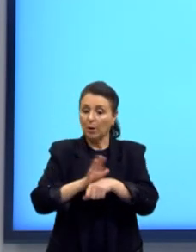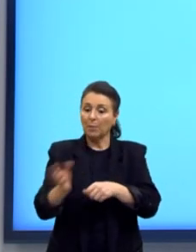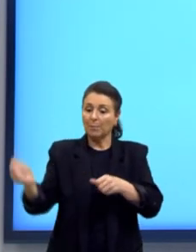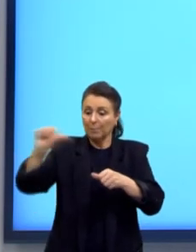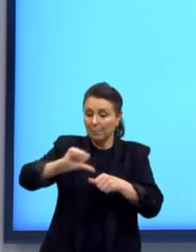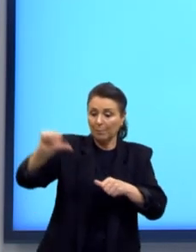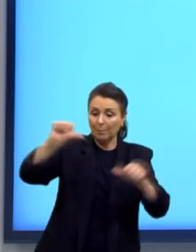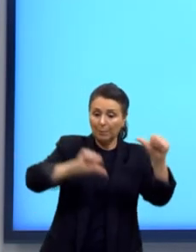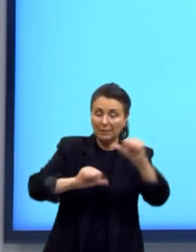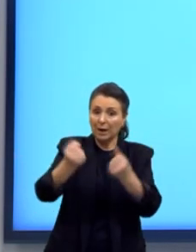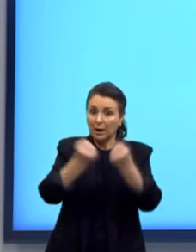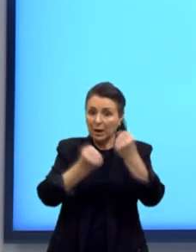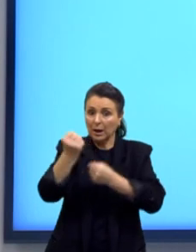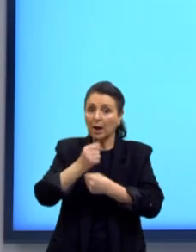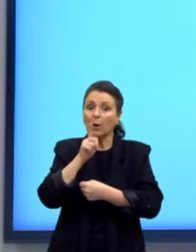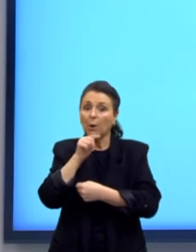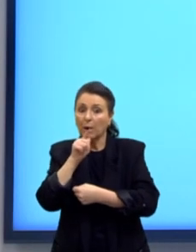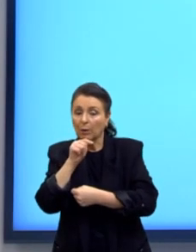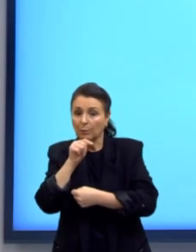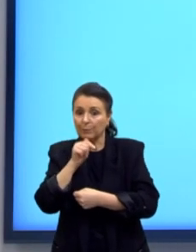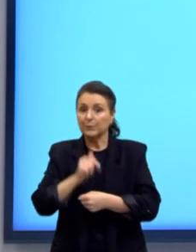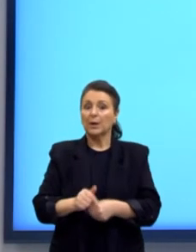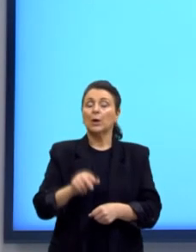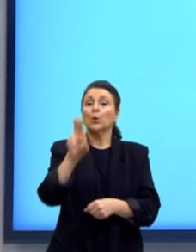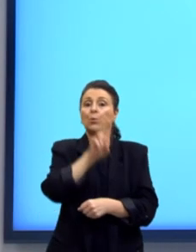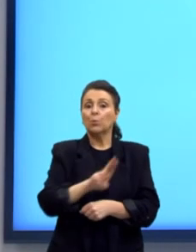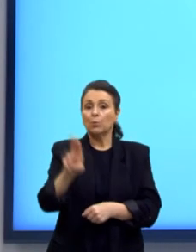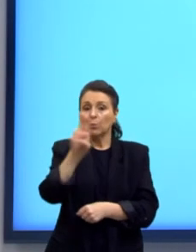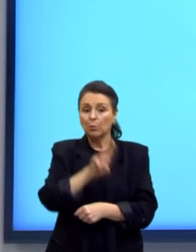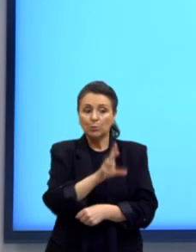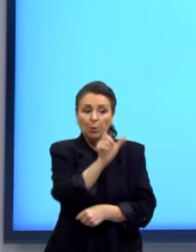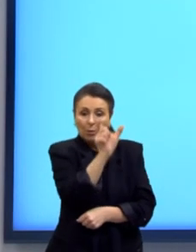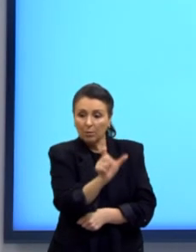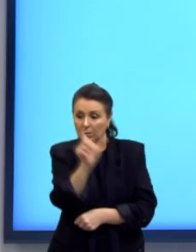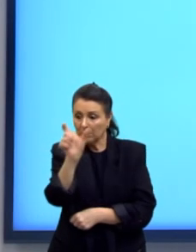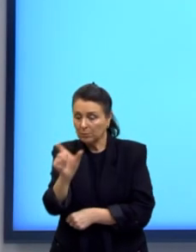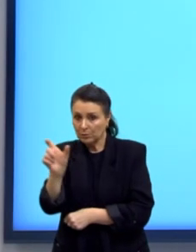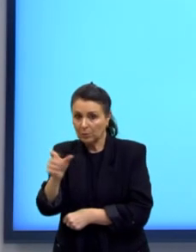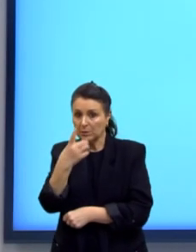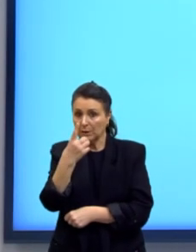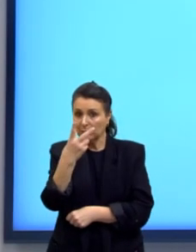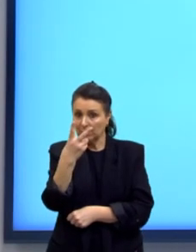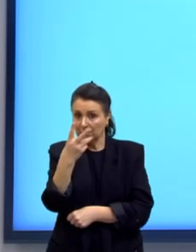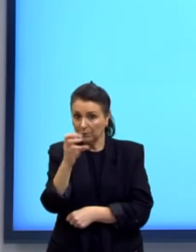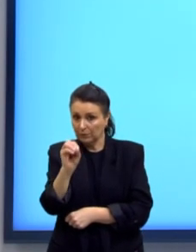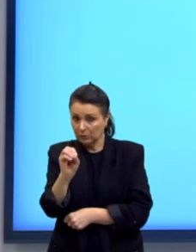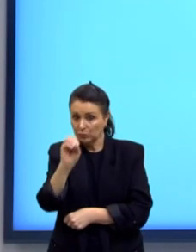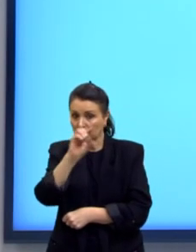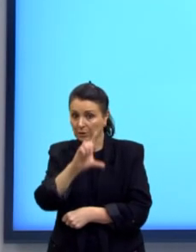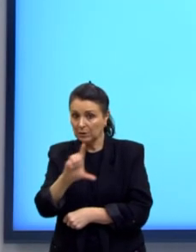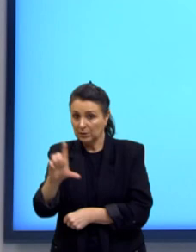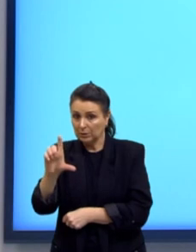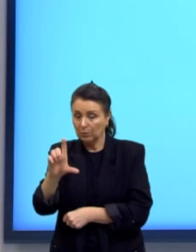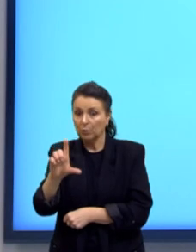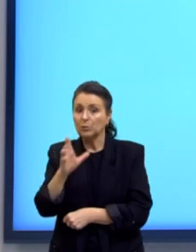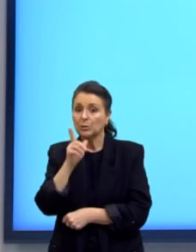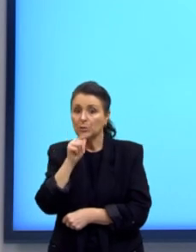considere que o consumo médio diário por habitante é de 120 litros de água os e três como e